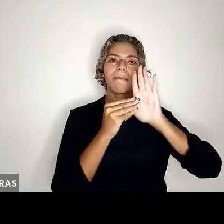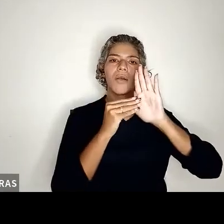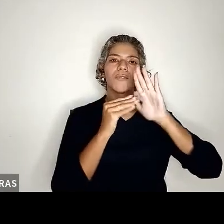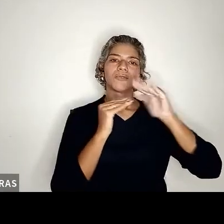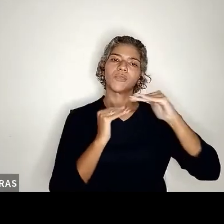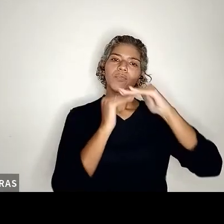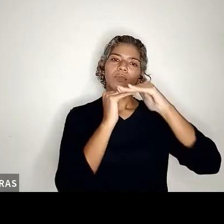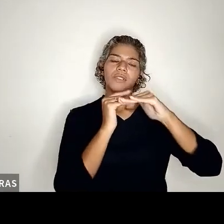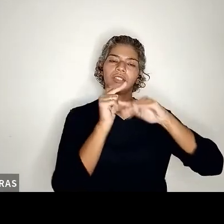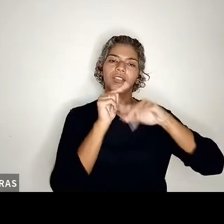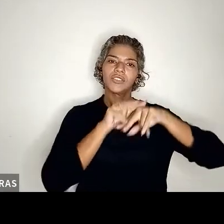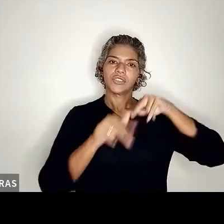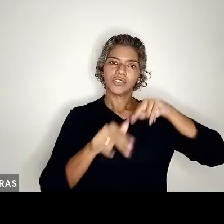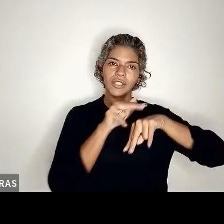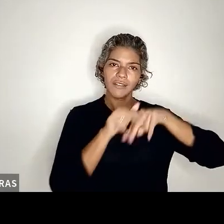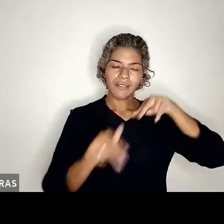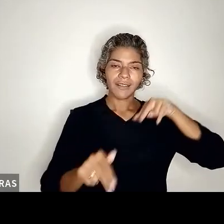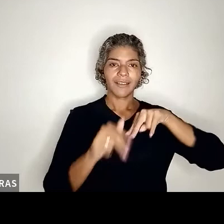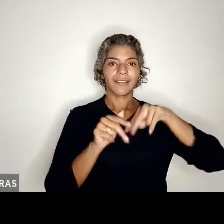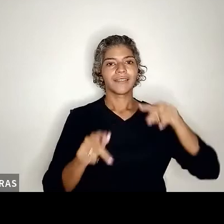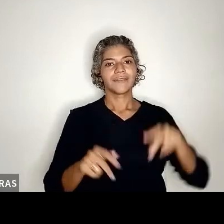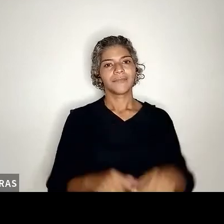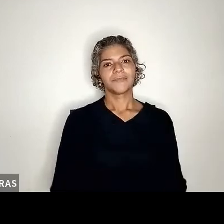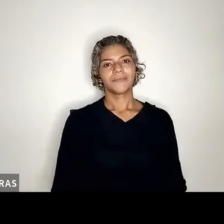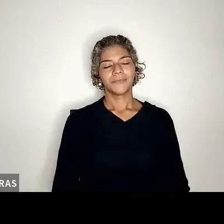chegar à resposta dada a restrição do tempo.